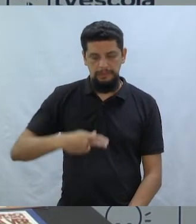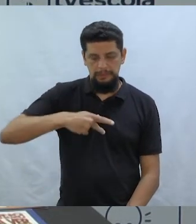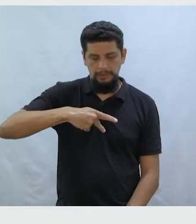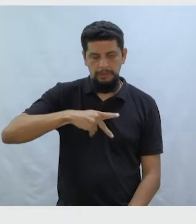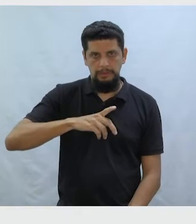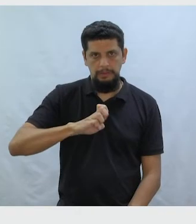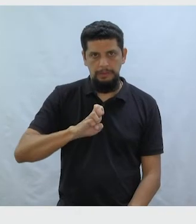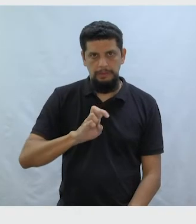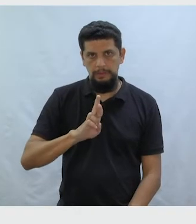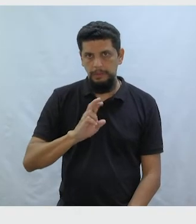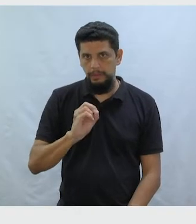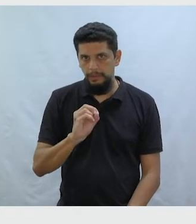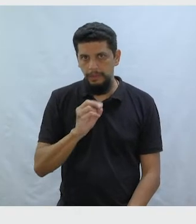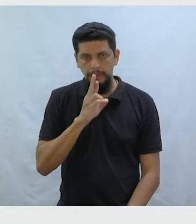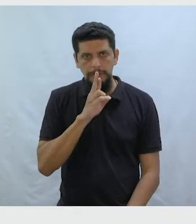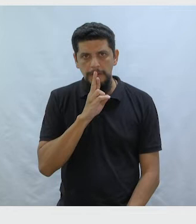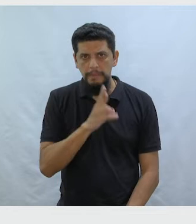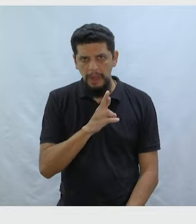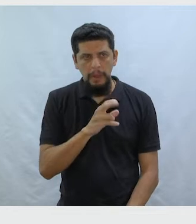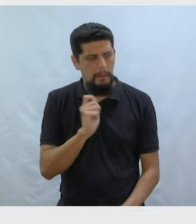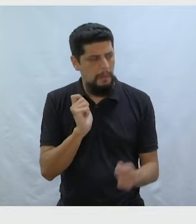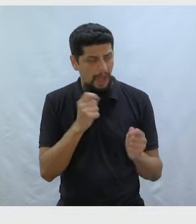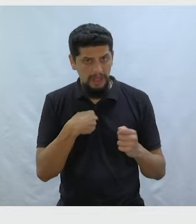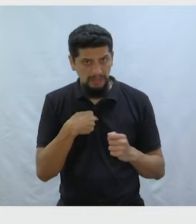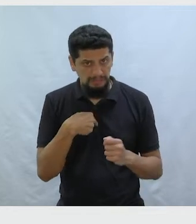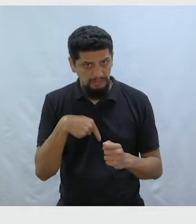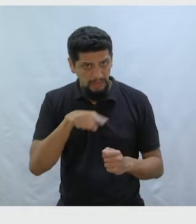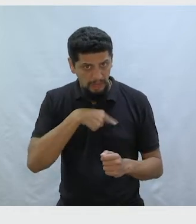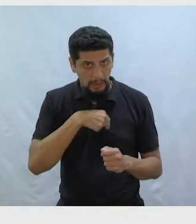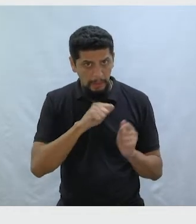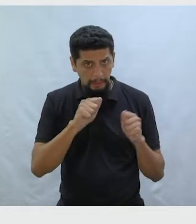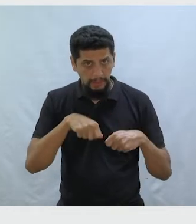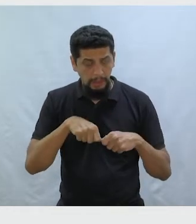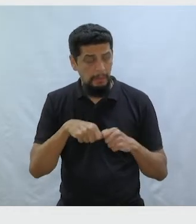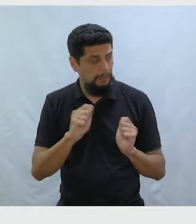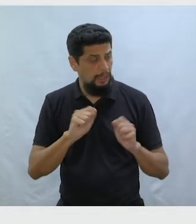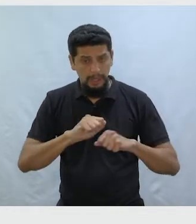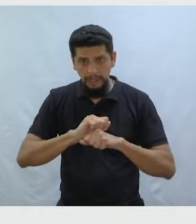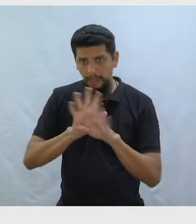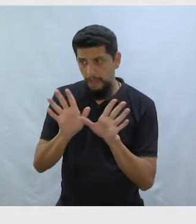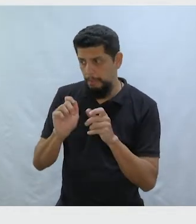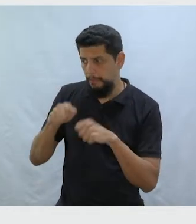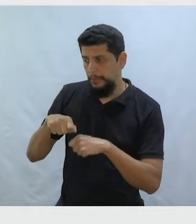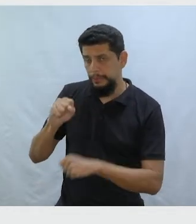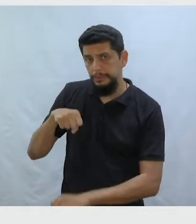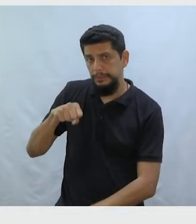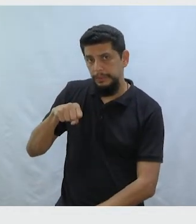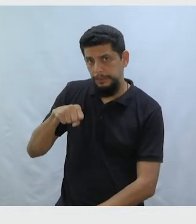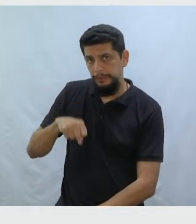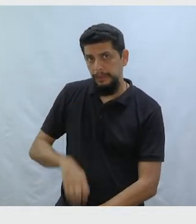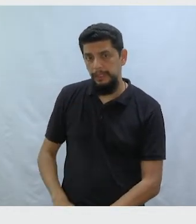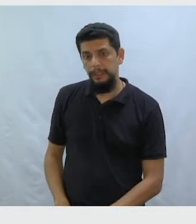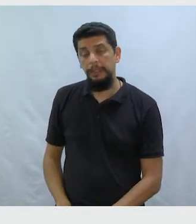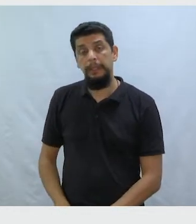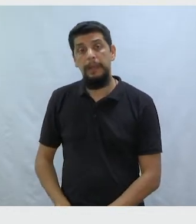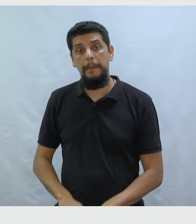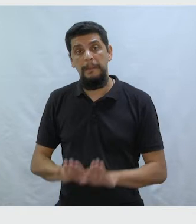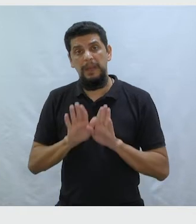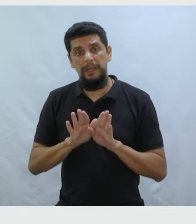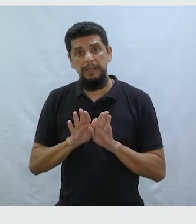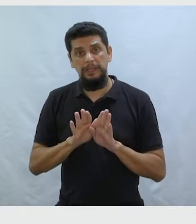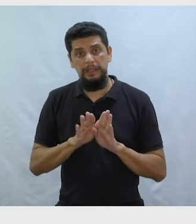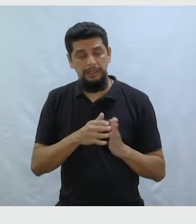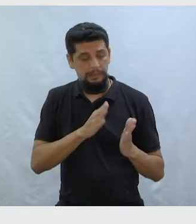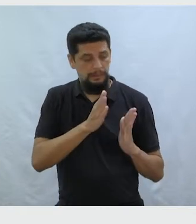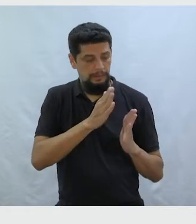Pedrinho respondeu por todos a gente pode Claro que pode Joana respondeu para isso